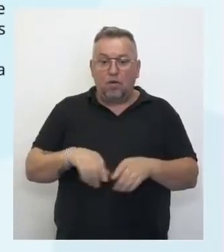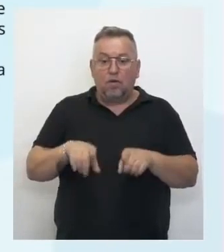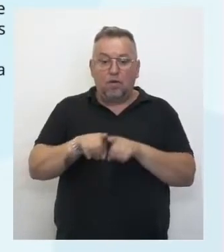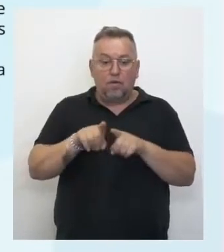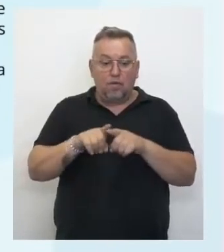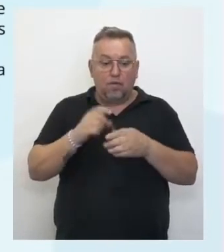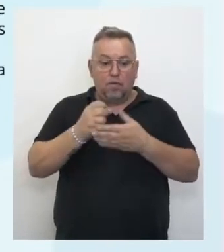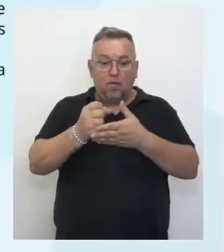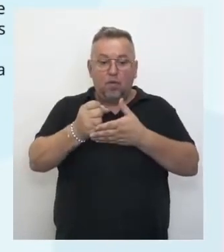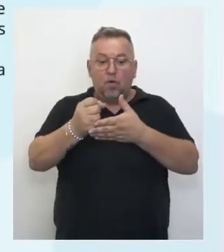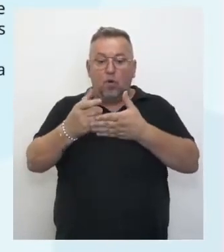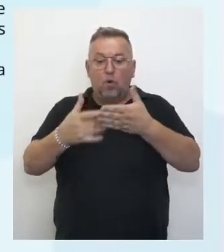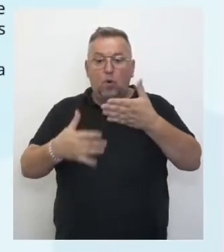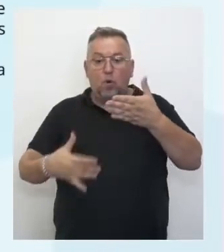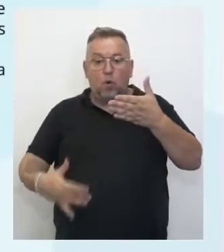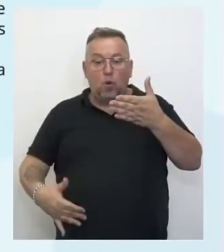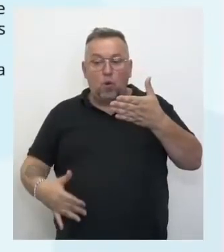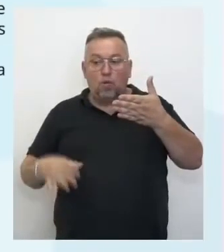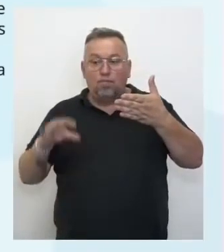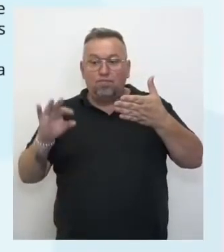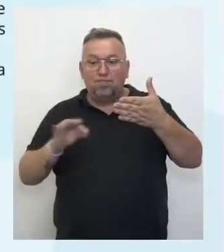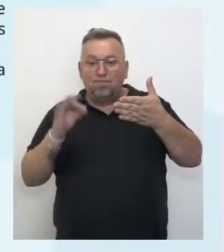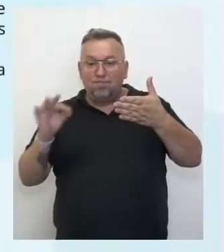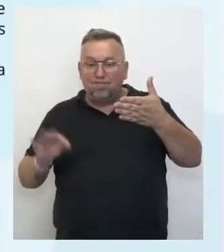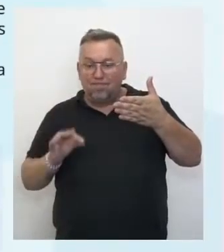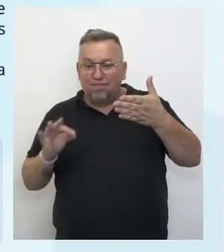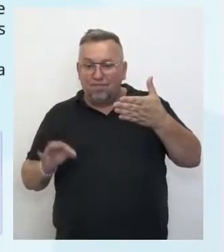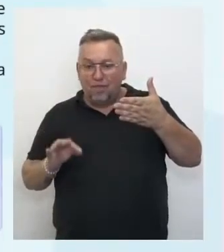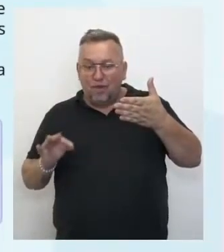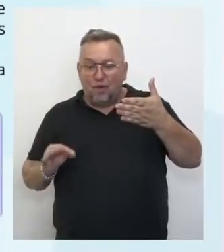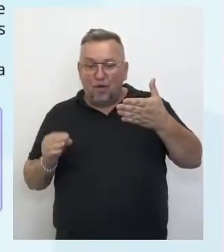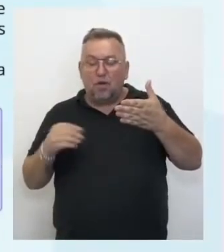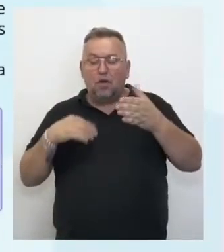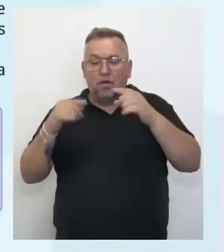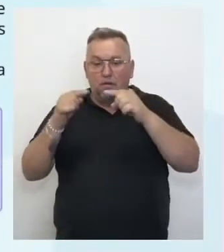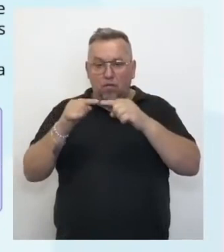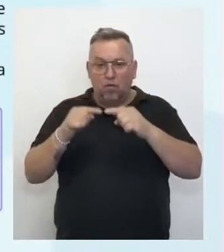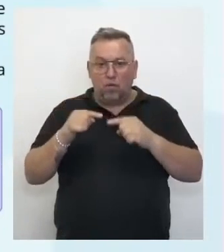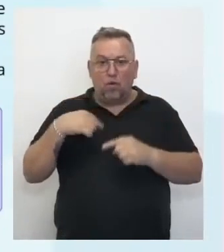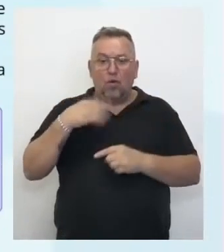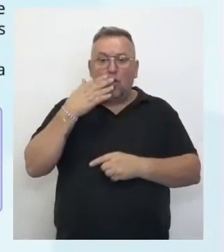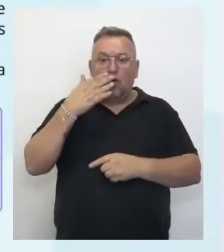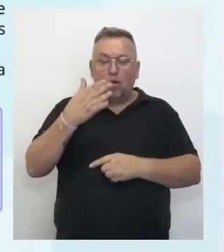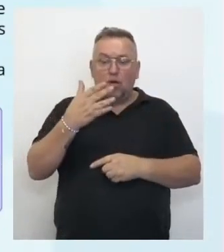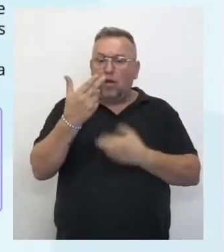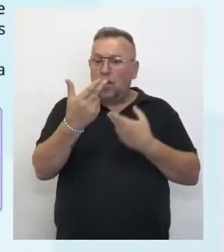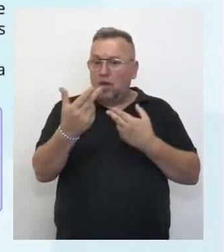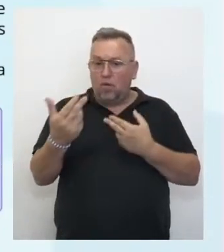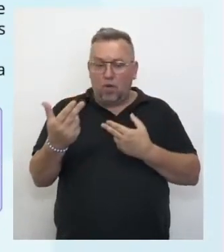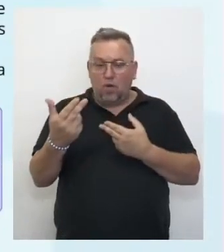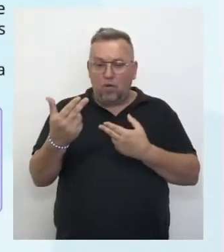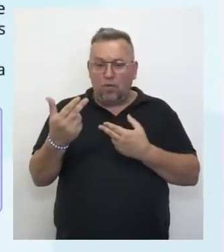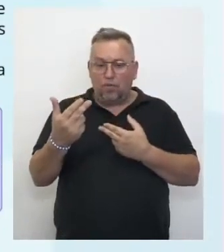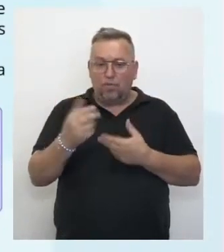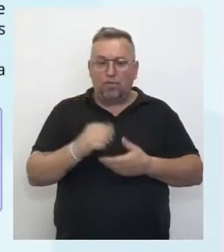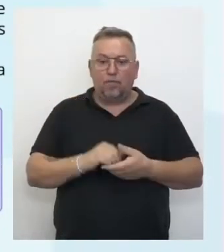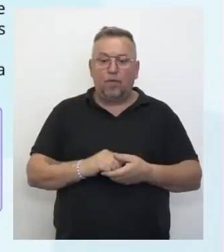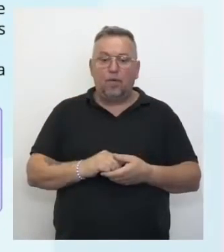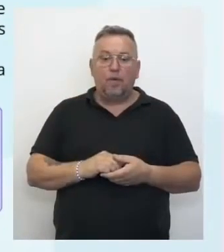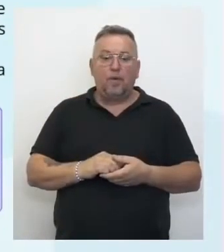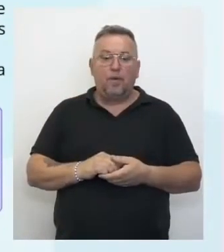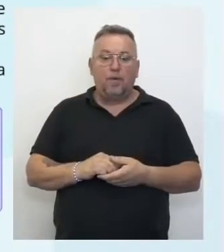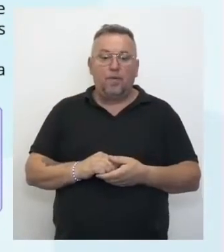na sequência, como eu coloquei aí do lado, todos assinam que concordam e estão pedindo, reivindicando essa solicitação